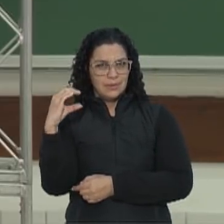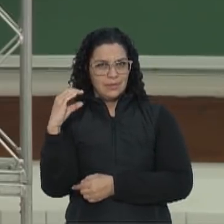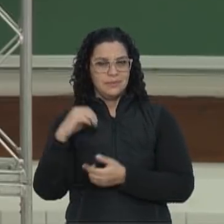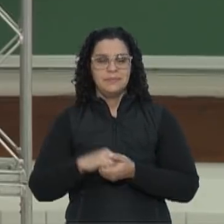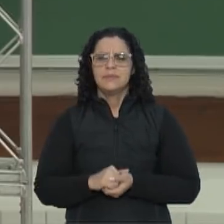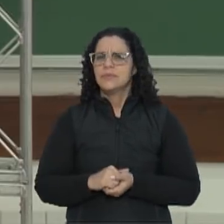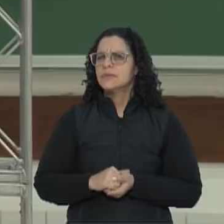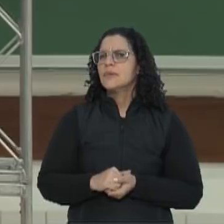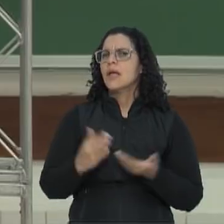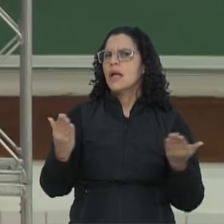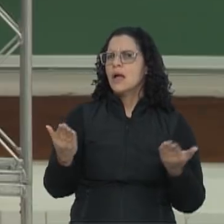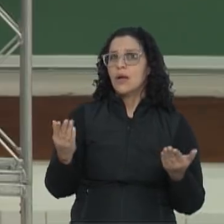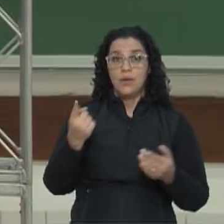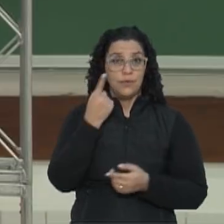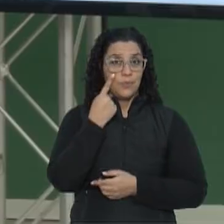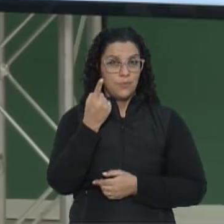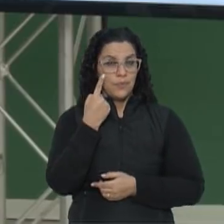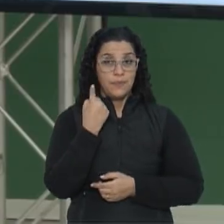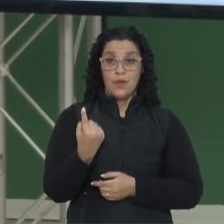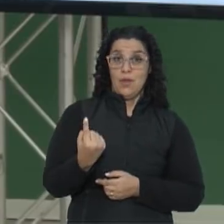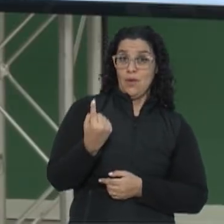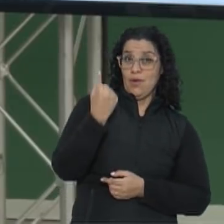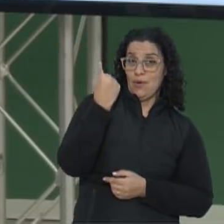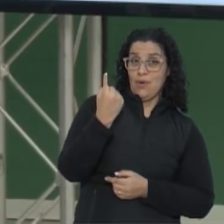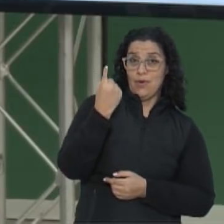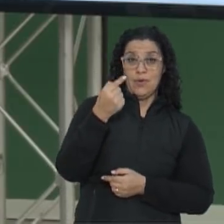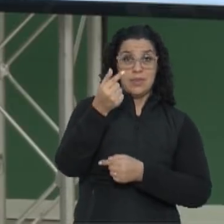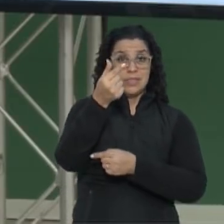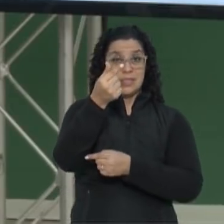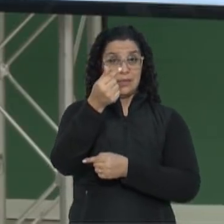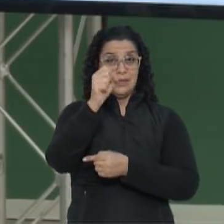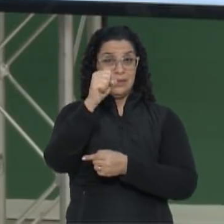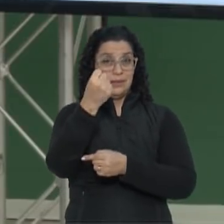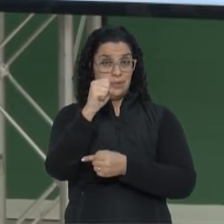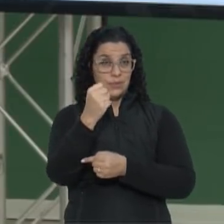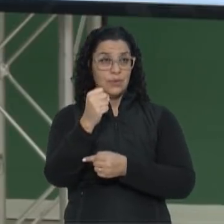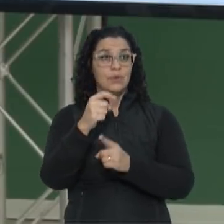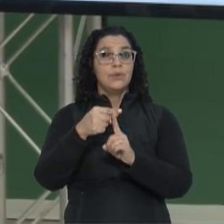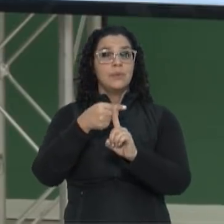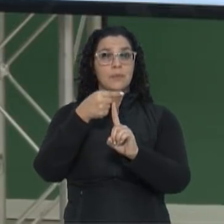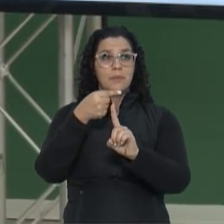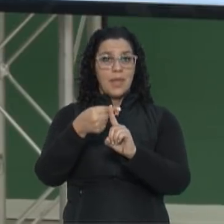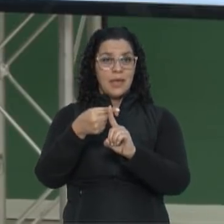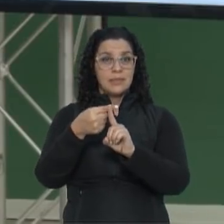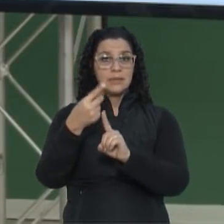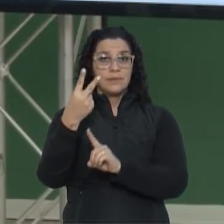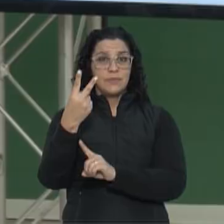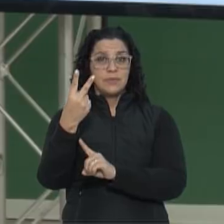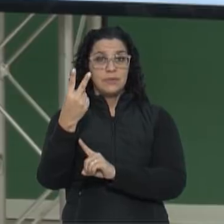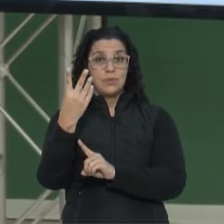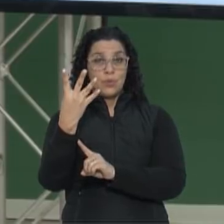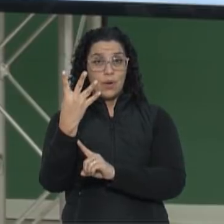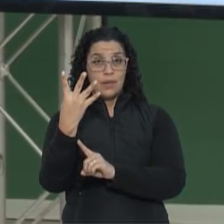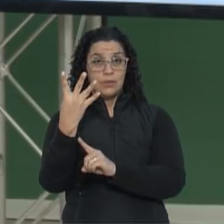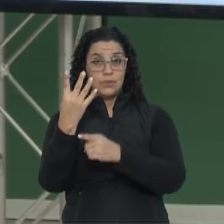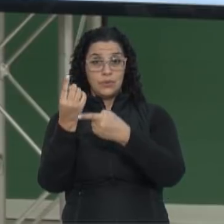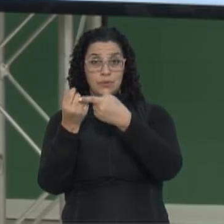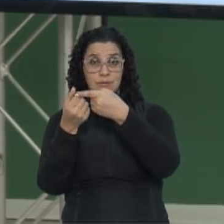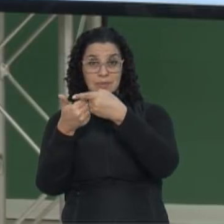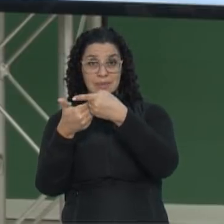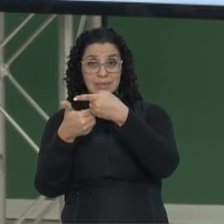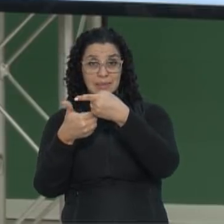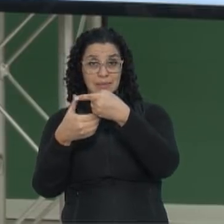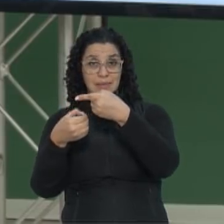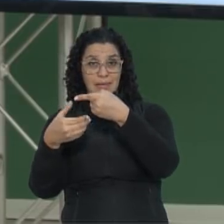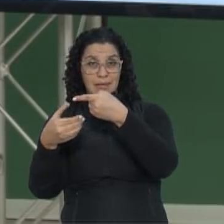centésimos, beleza? Então, vamos lá. 78 mais 24 centésimos.